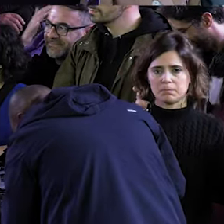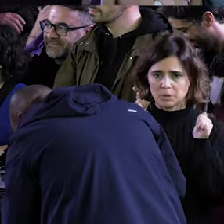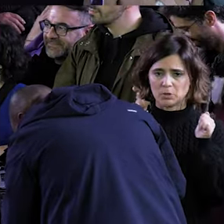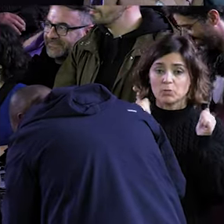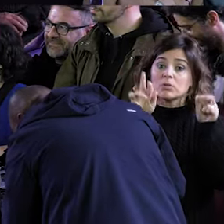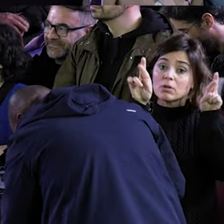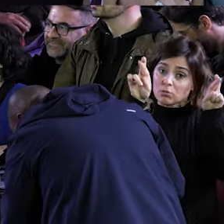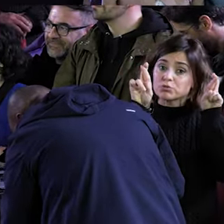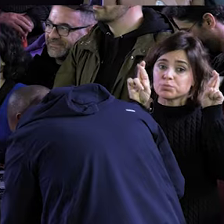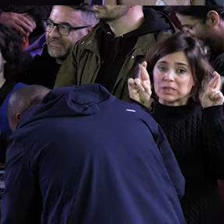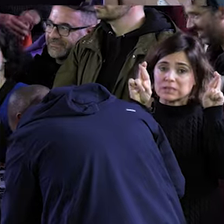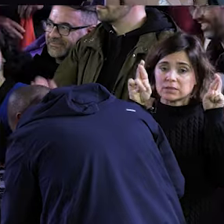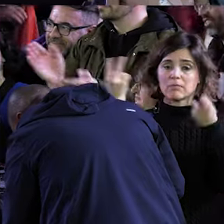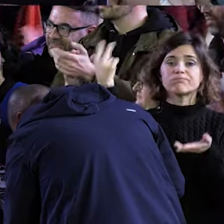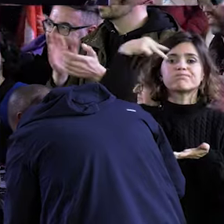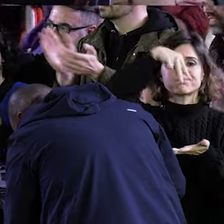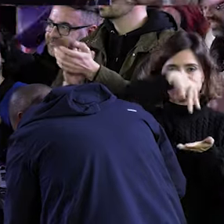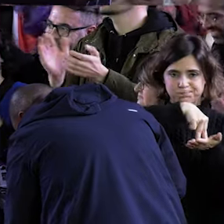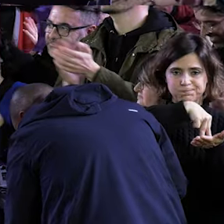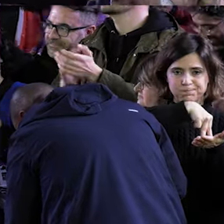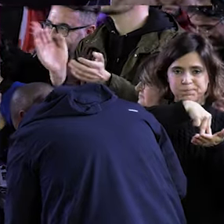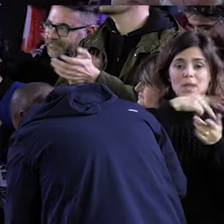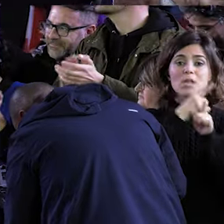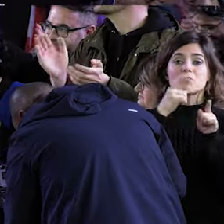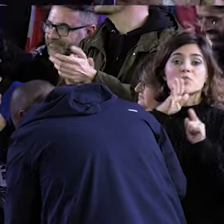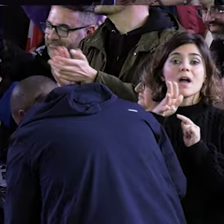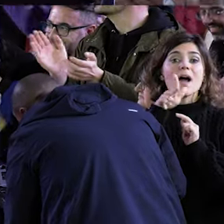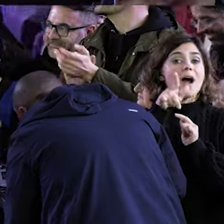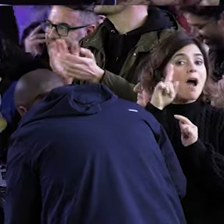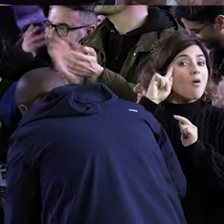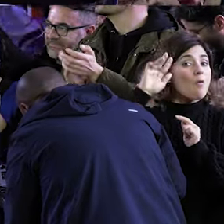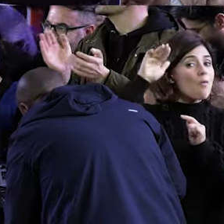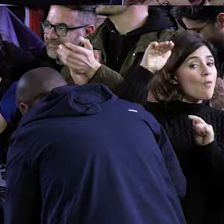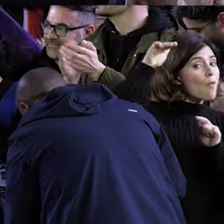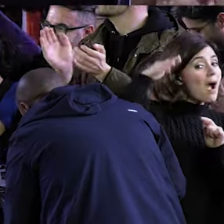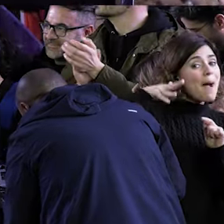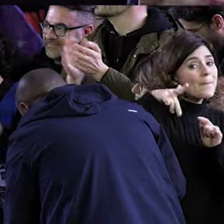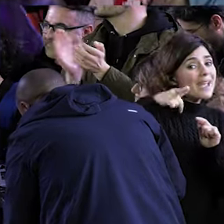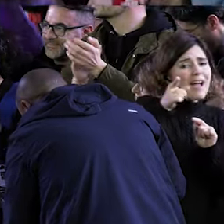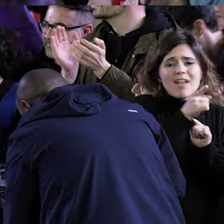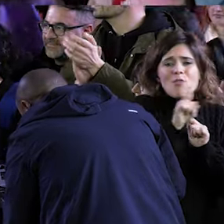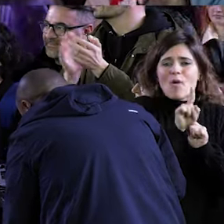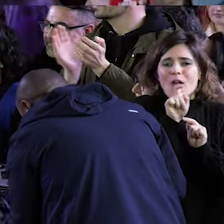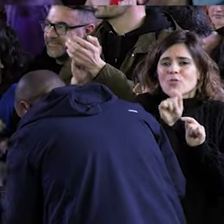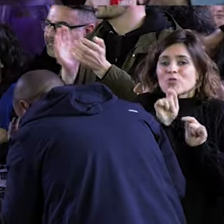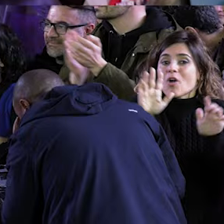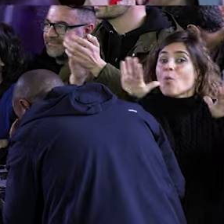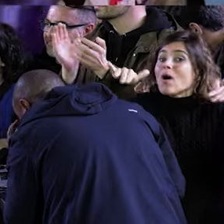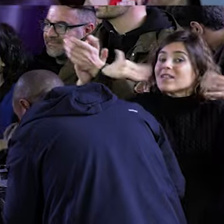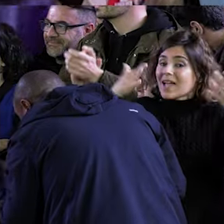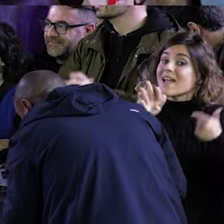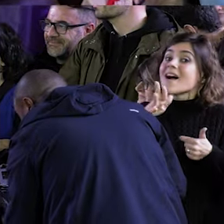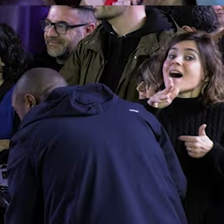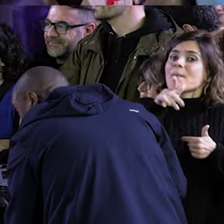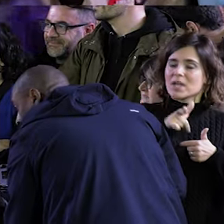muita esperança. Aqui estamos. E porque amanhã não é um dia qualquer, vamos